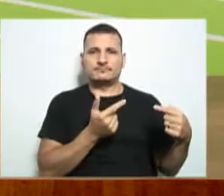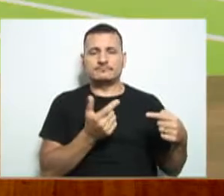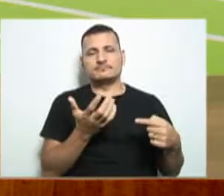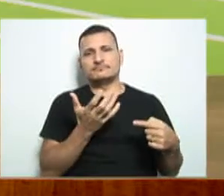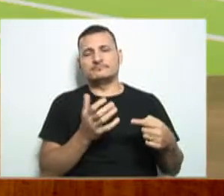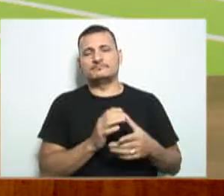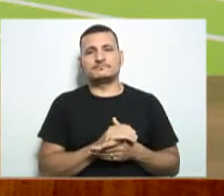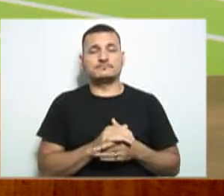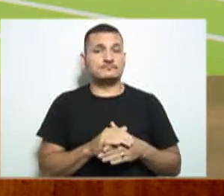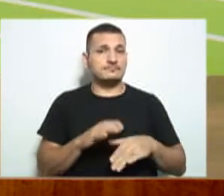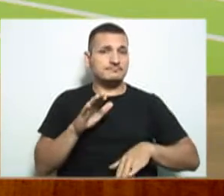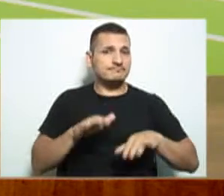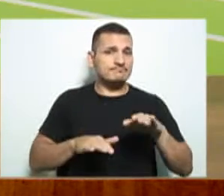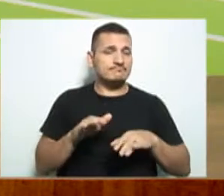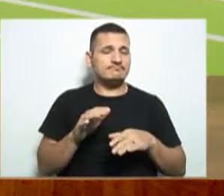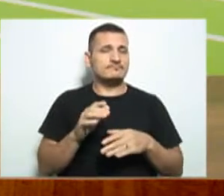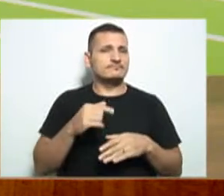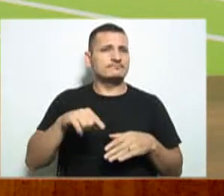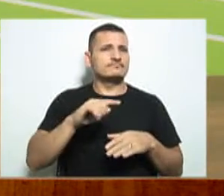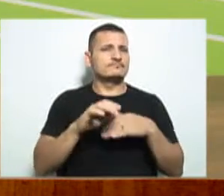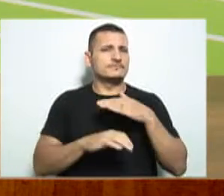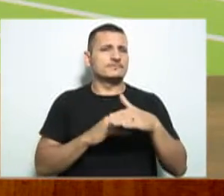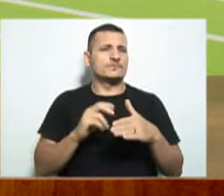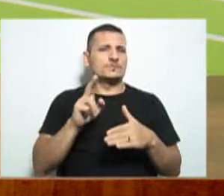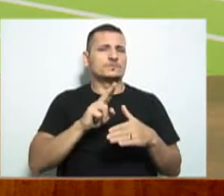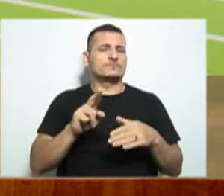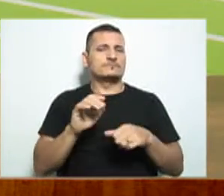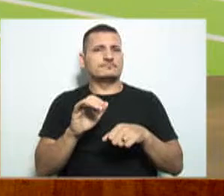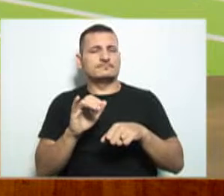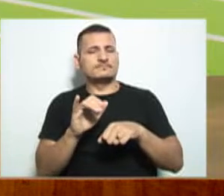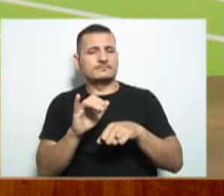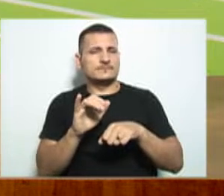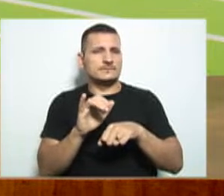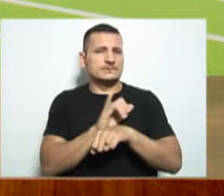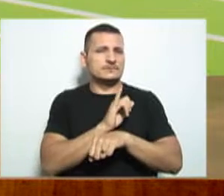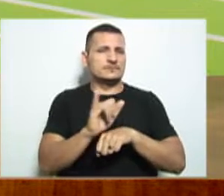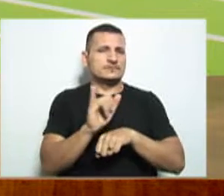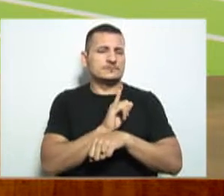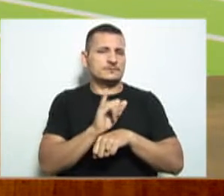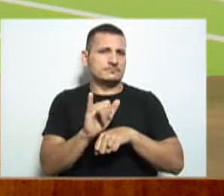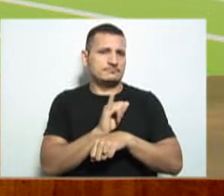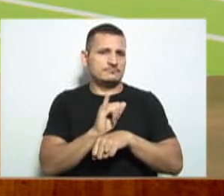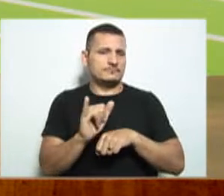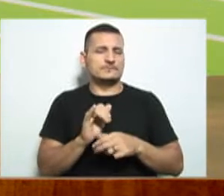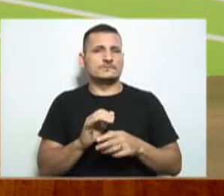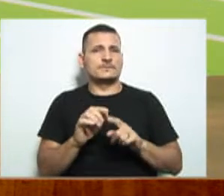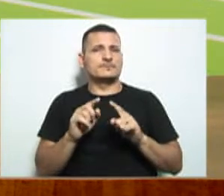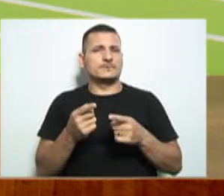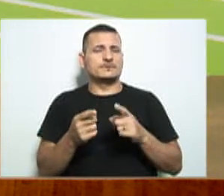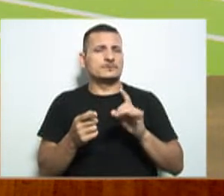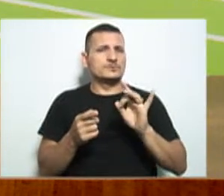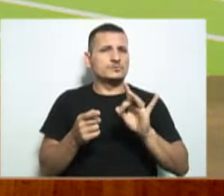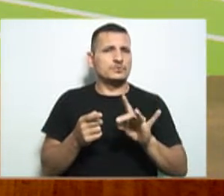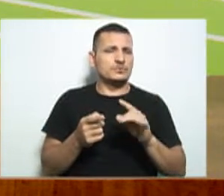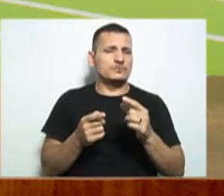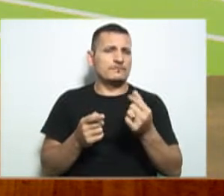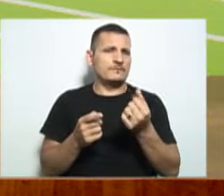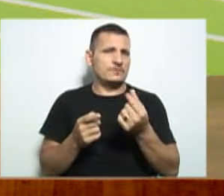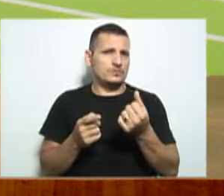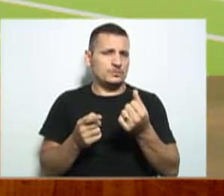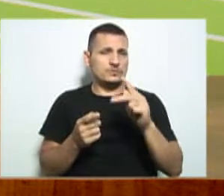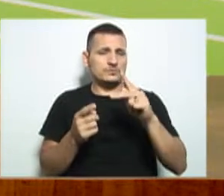vezes eles se utilizam dessa estratégia, mas só formular o preço de venda do